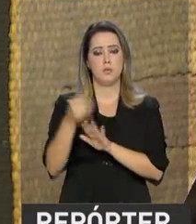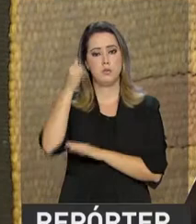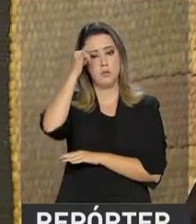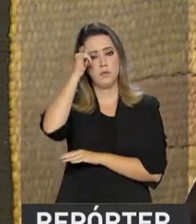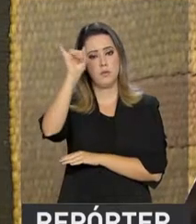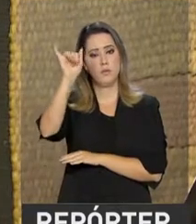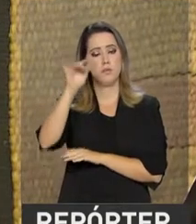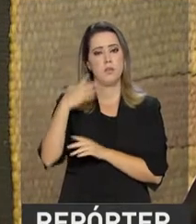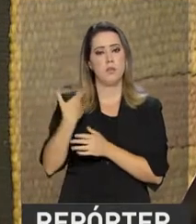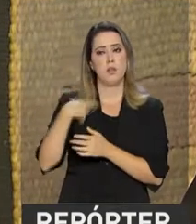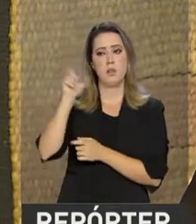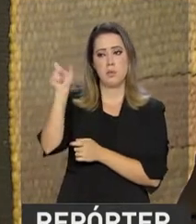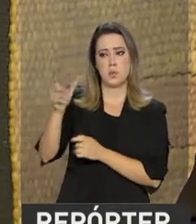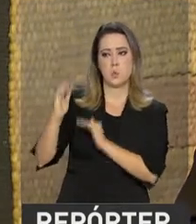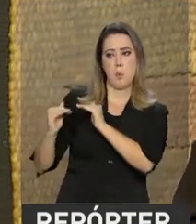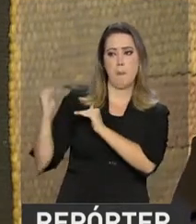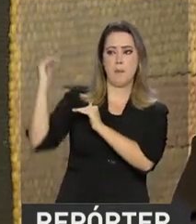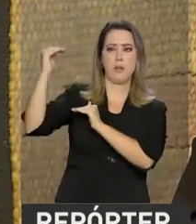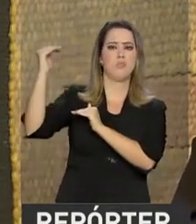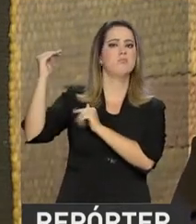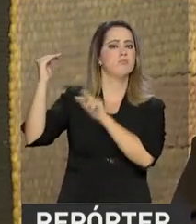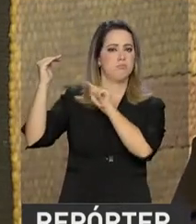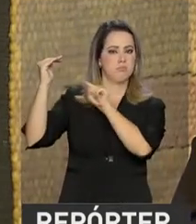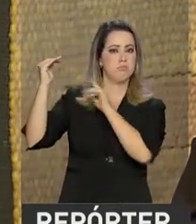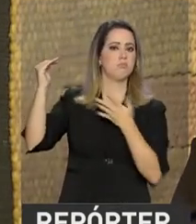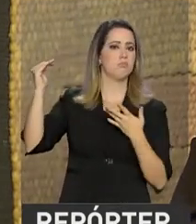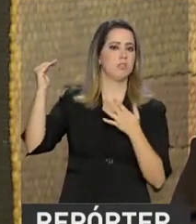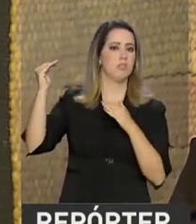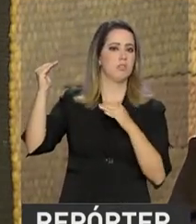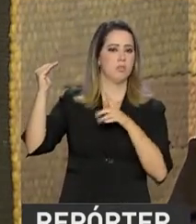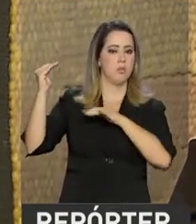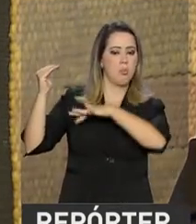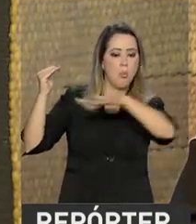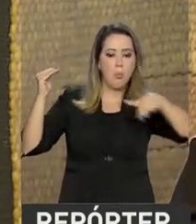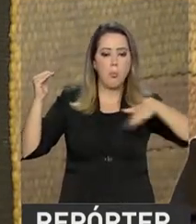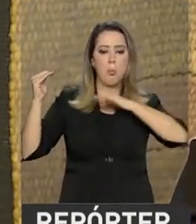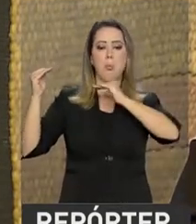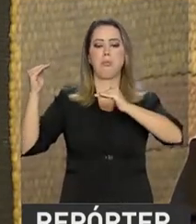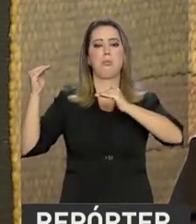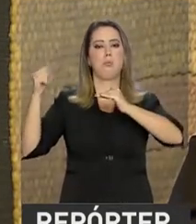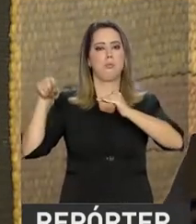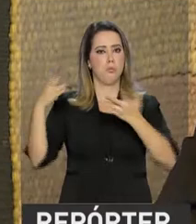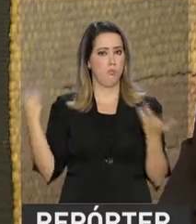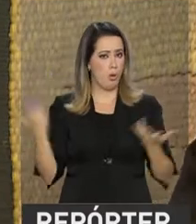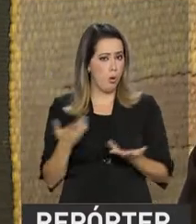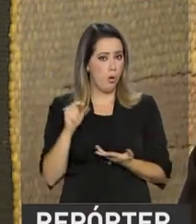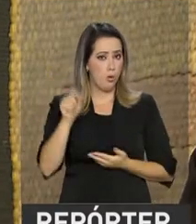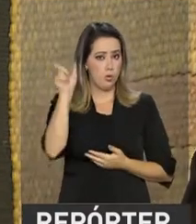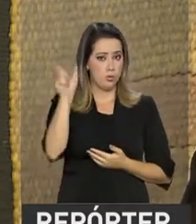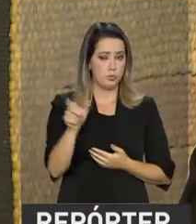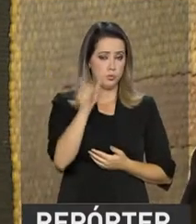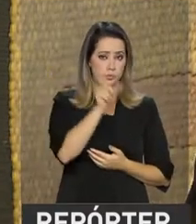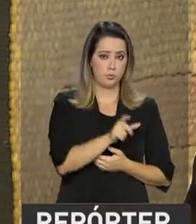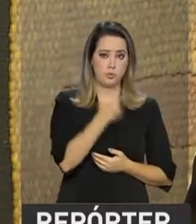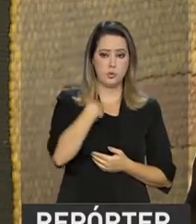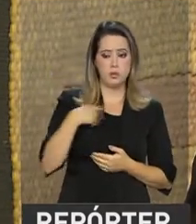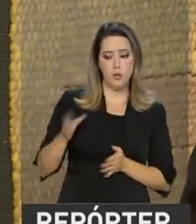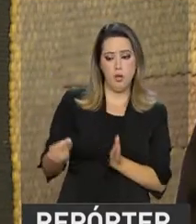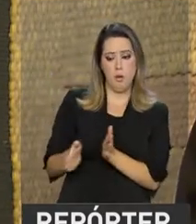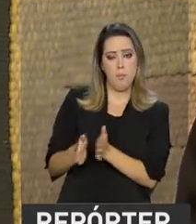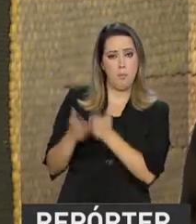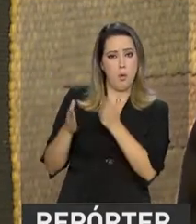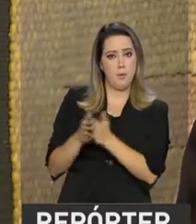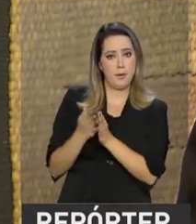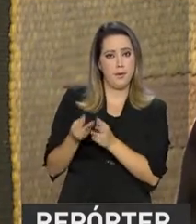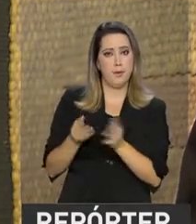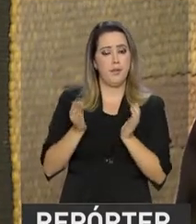combater privilégios. Hoje, o sistema previdenciário brasileiro transfere renda dos mais pobres